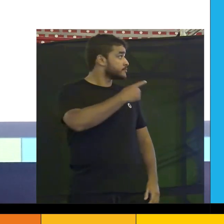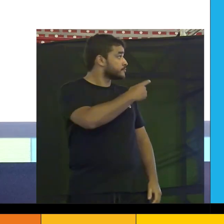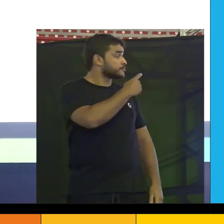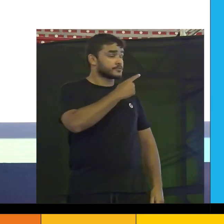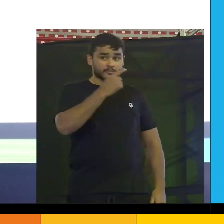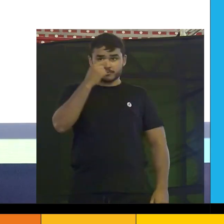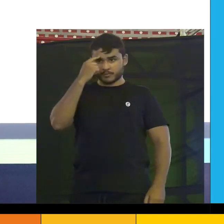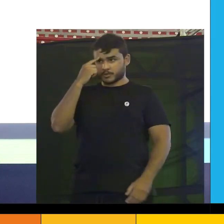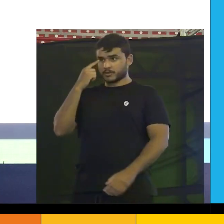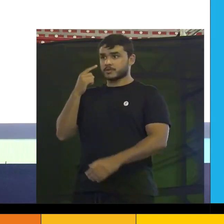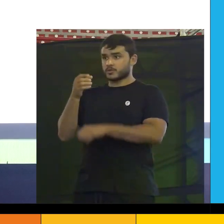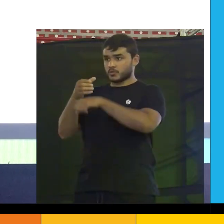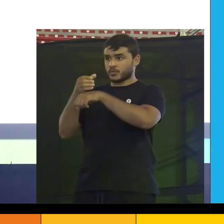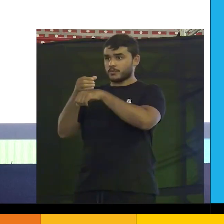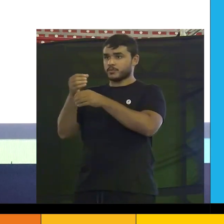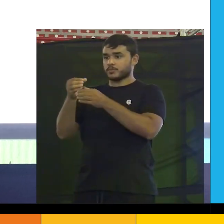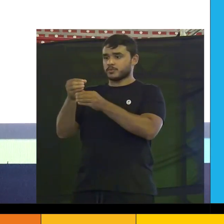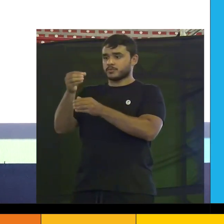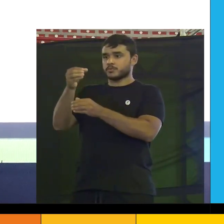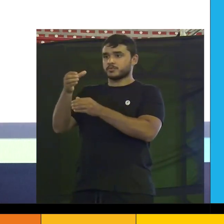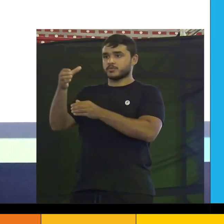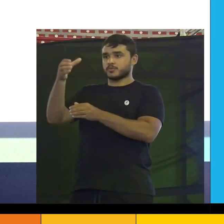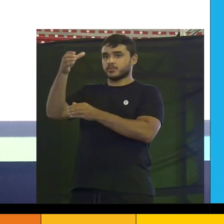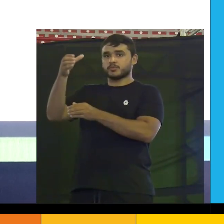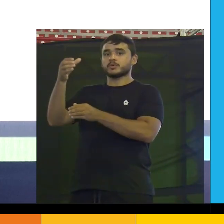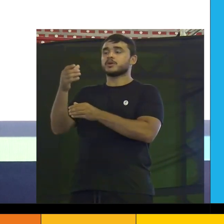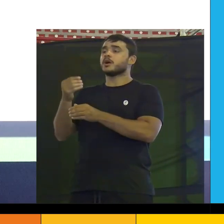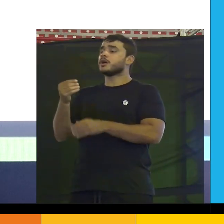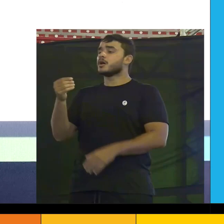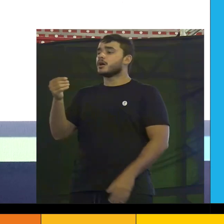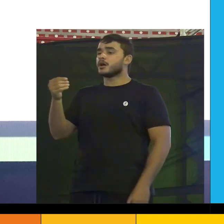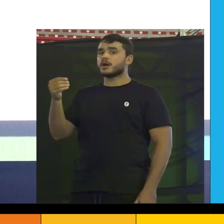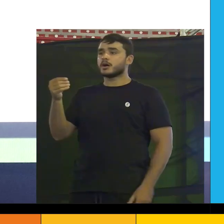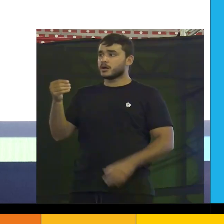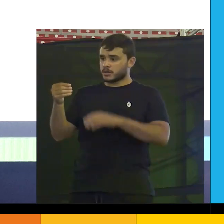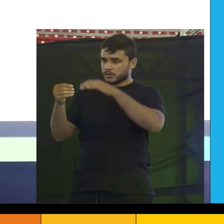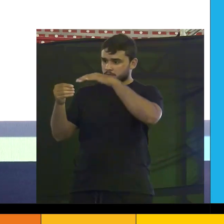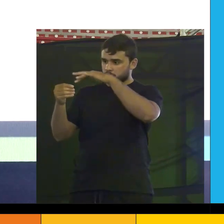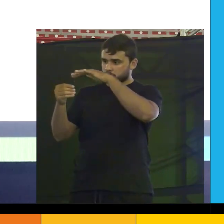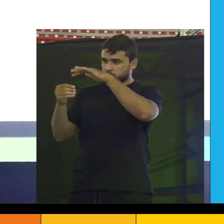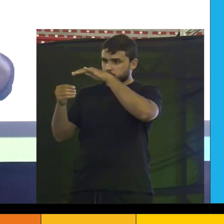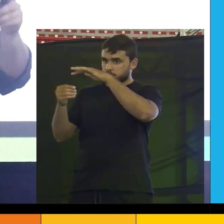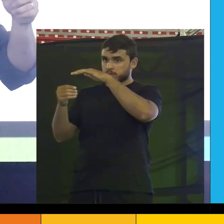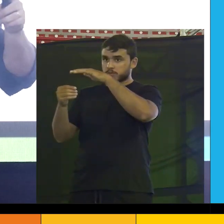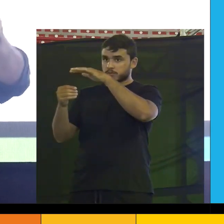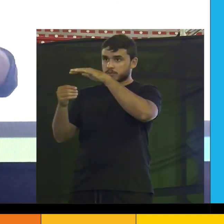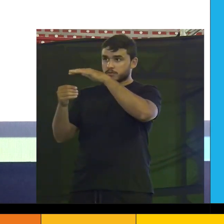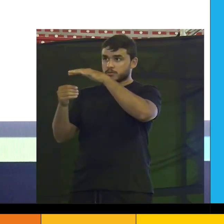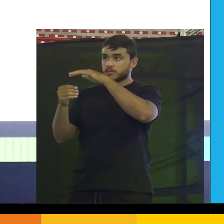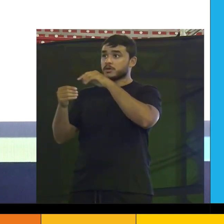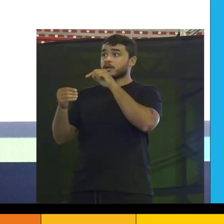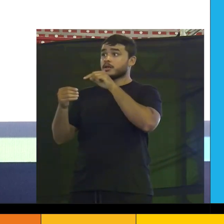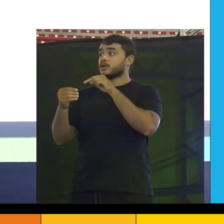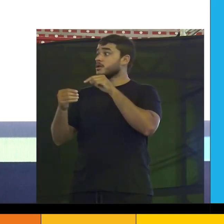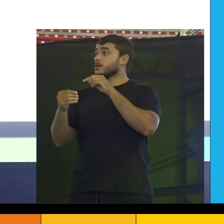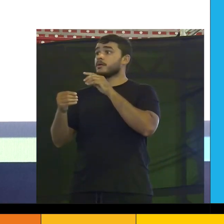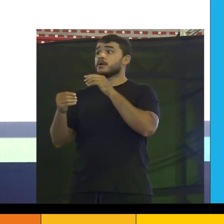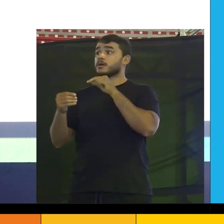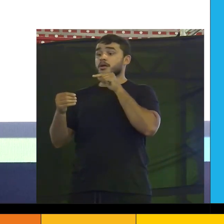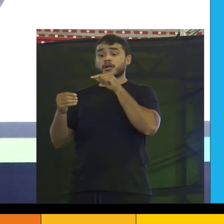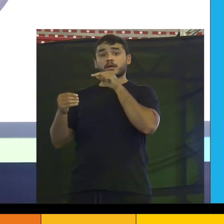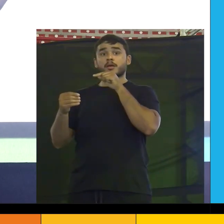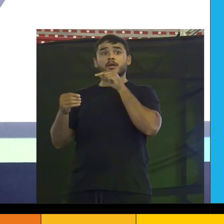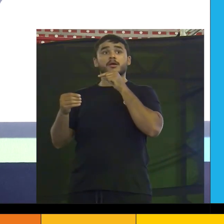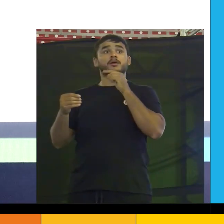taça, as moléculas daquela taça possuem uma vibração, que é natural. Gente,